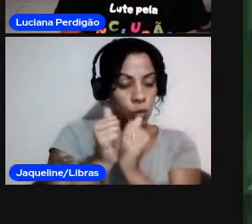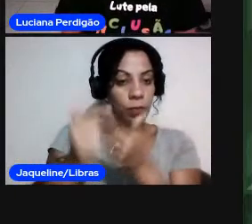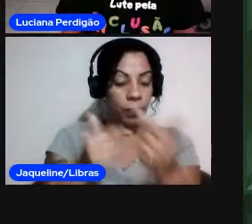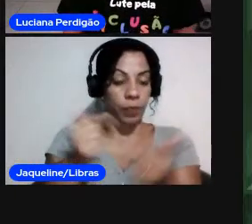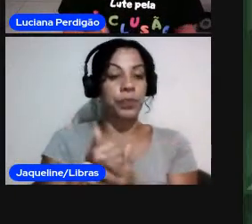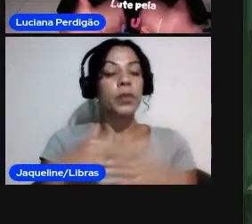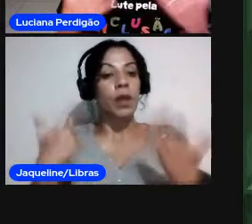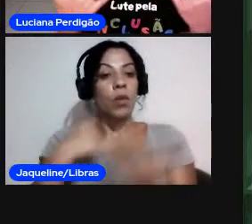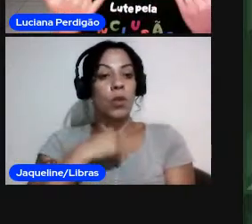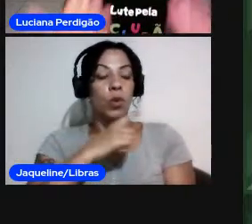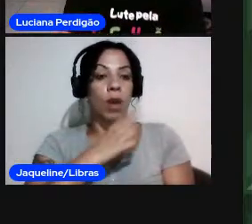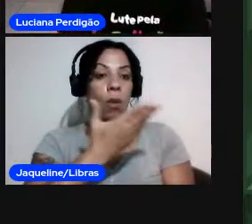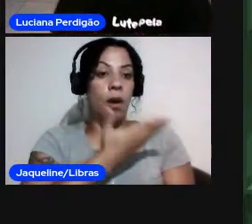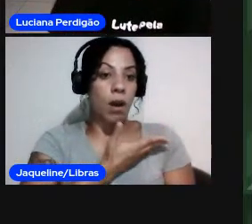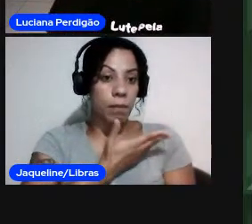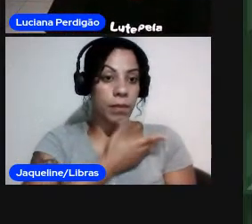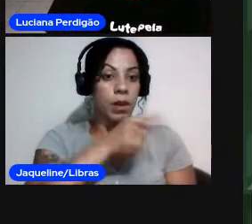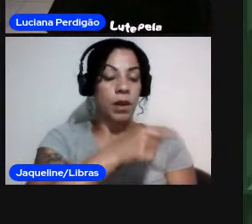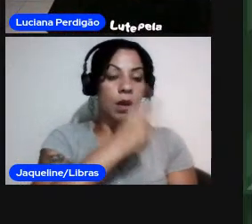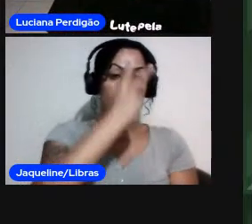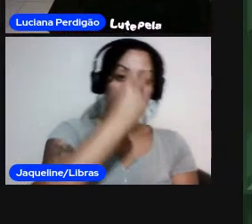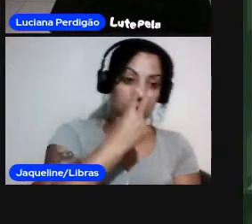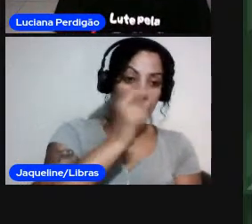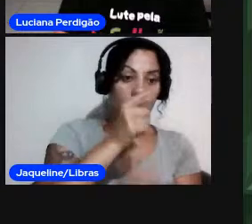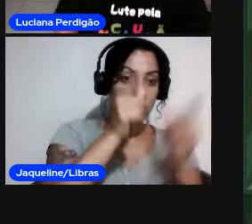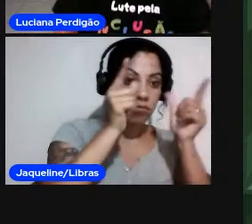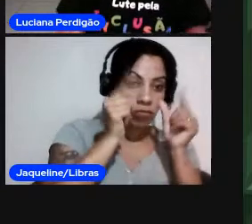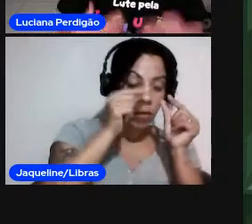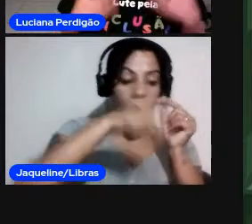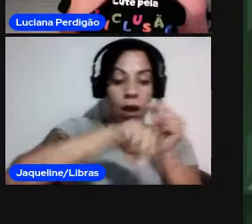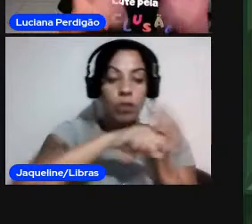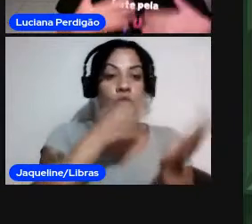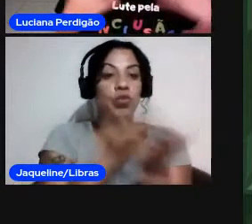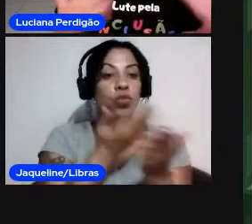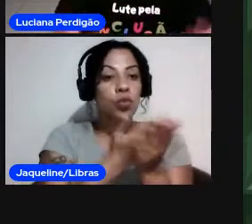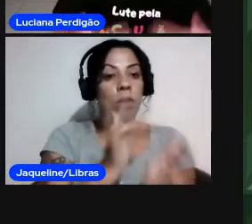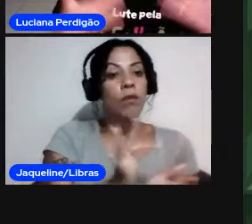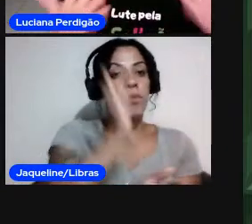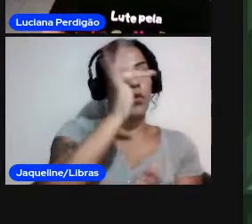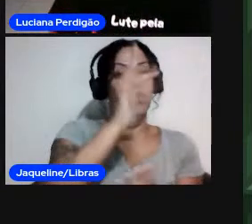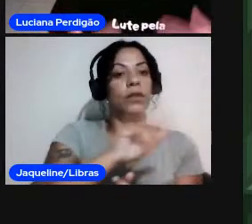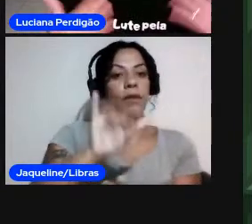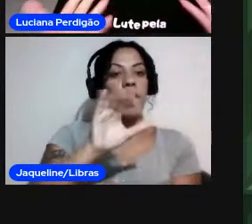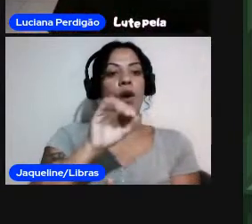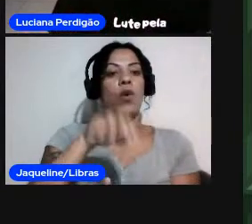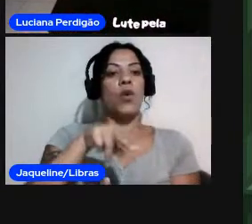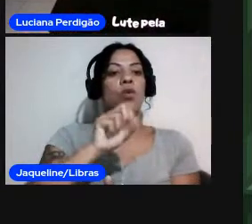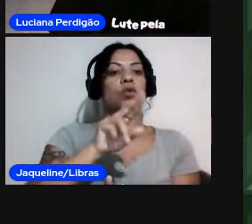deficiência visual estudando para serem consultores, assim como nós, videntes, estudando para